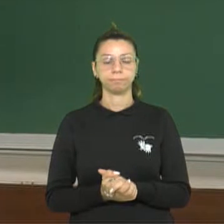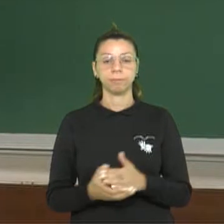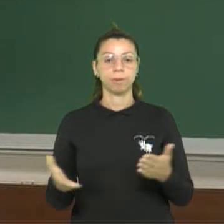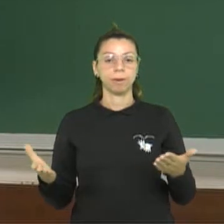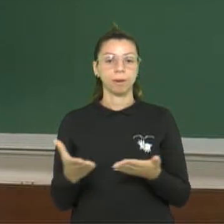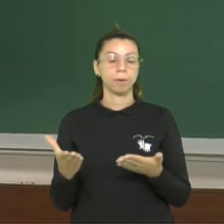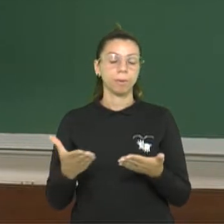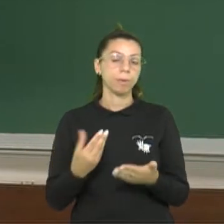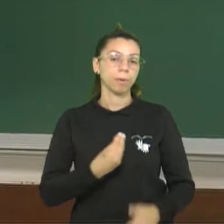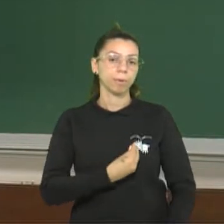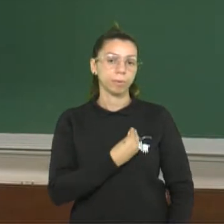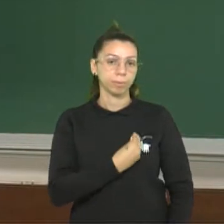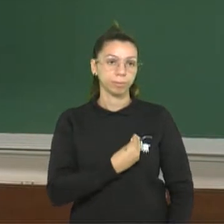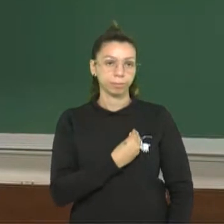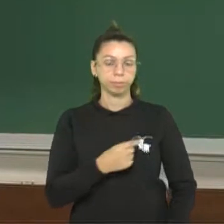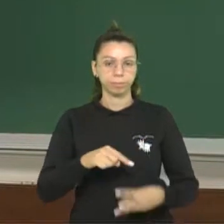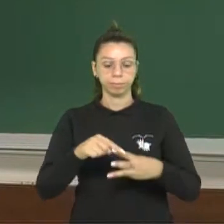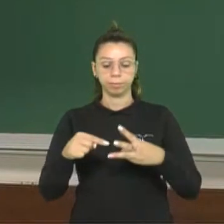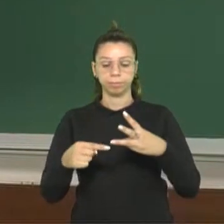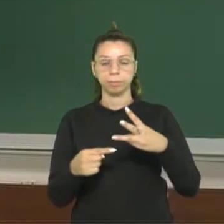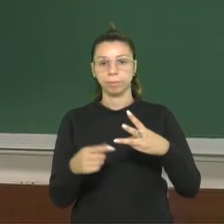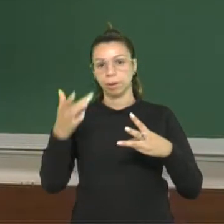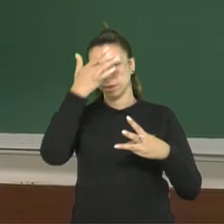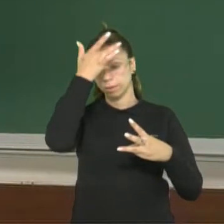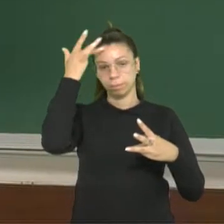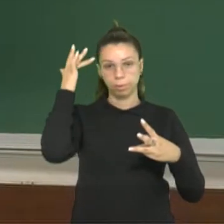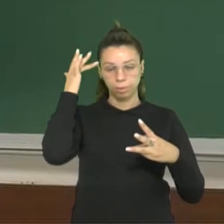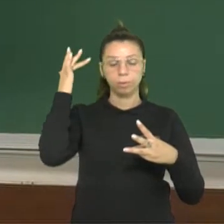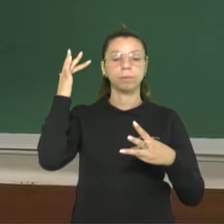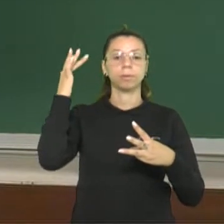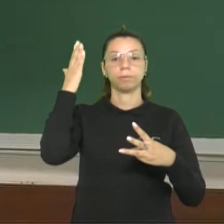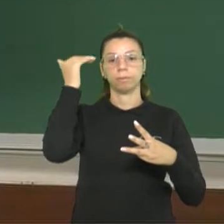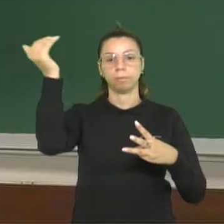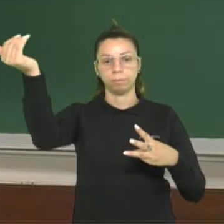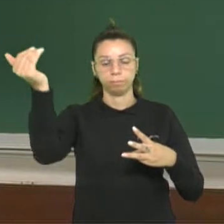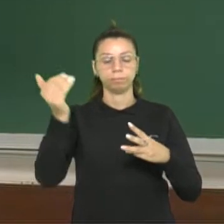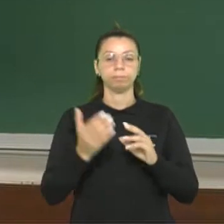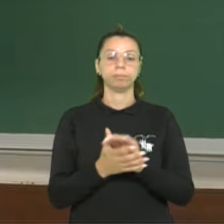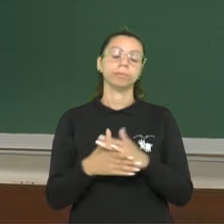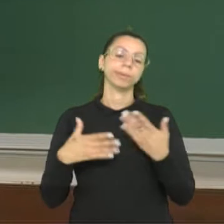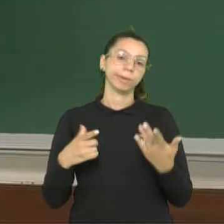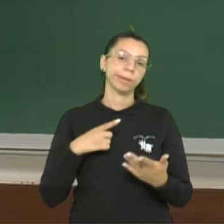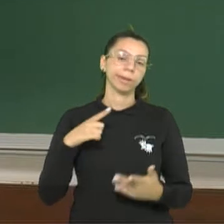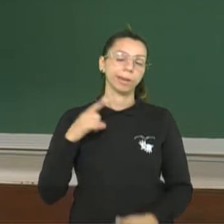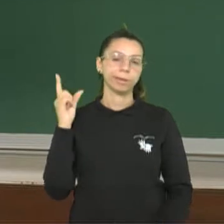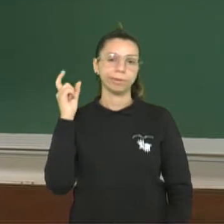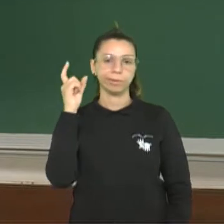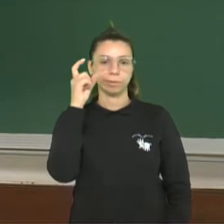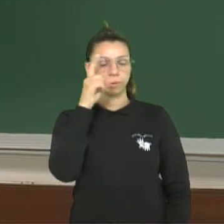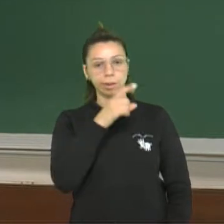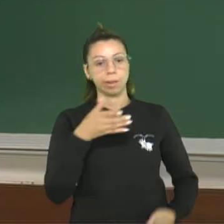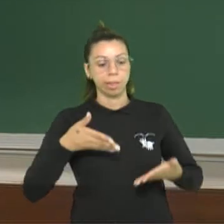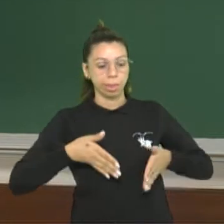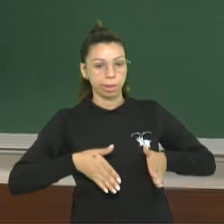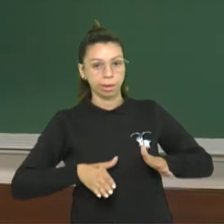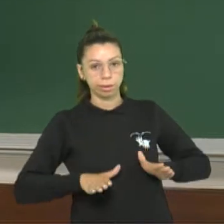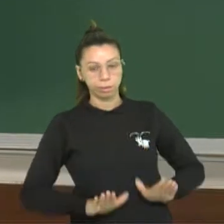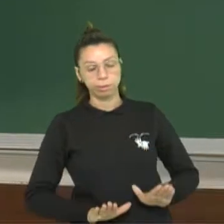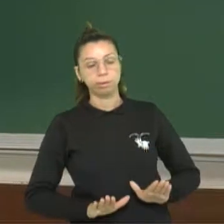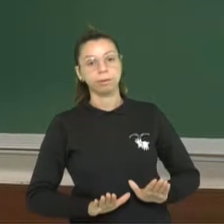da vida de três artistas que tinham aí dificuldades, né? Eles não nasceram com